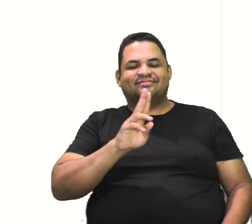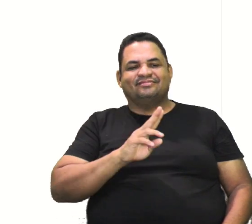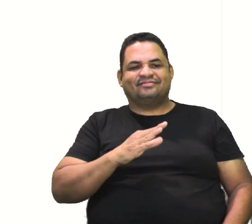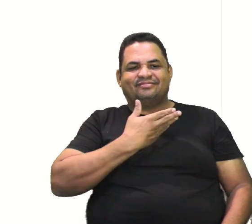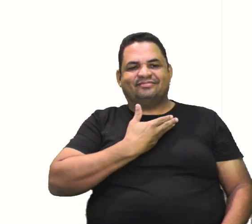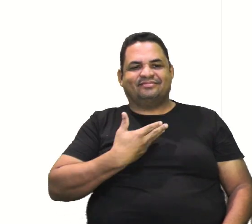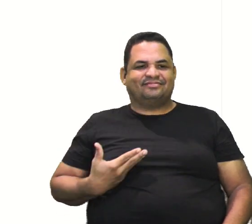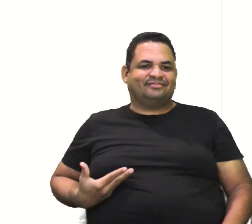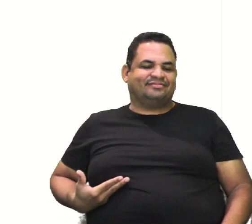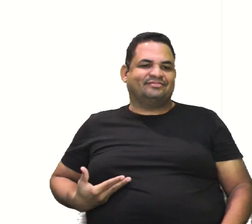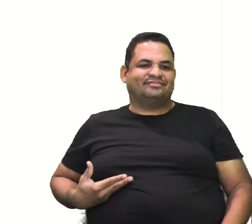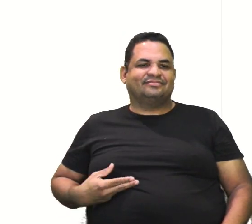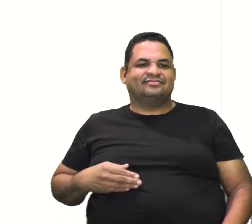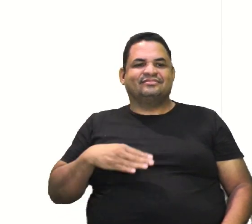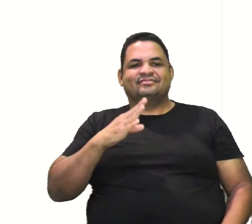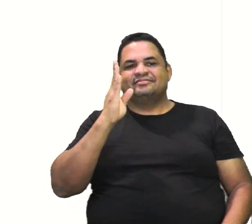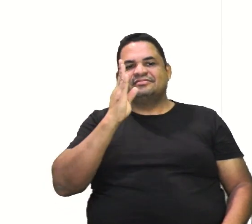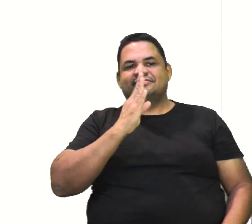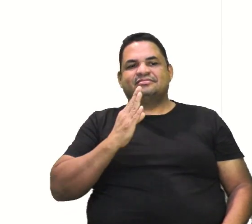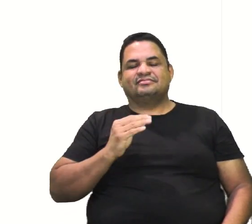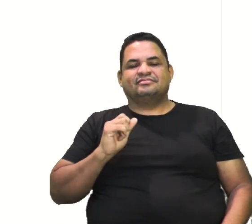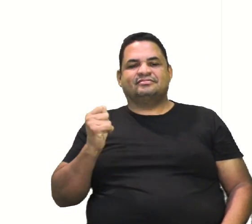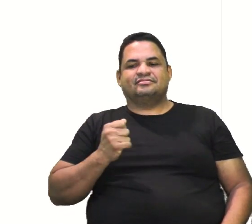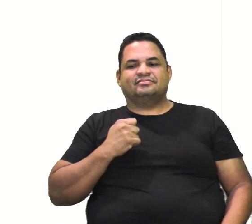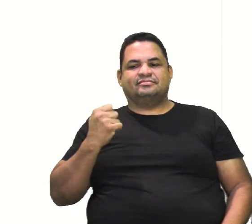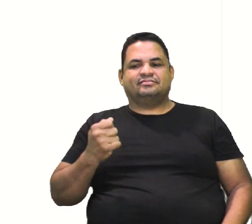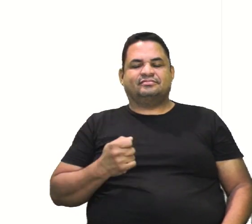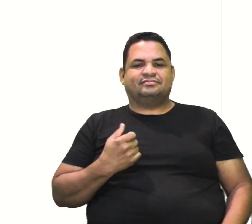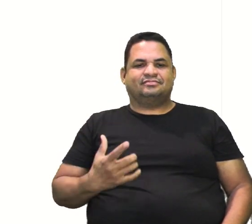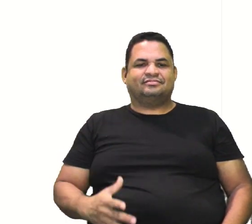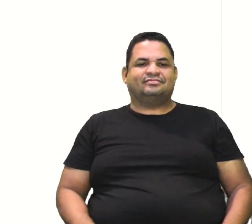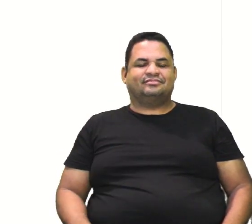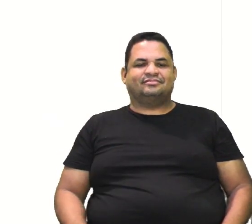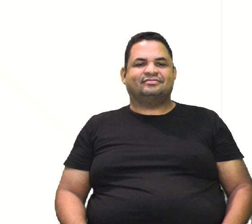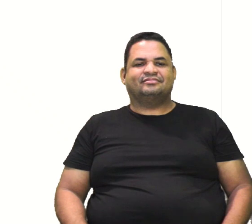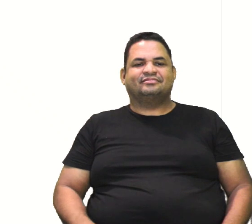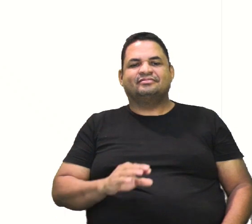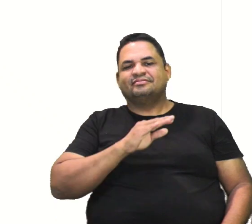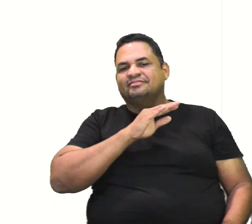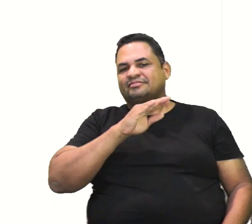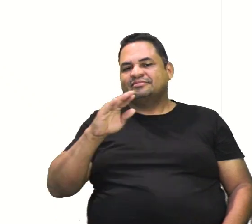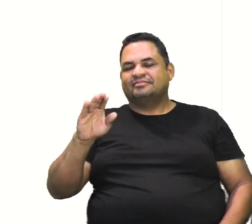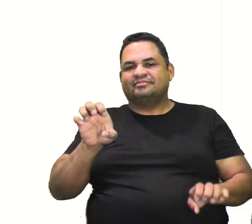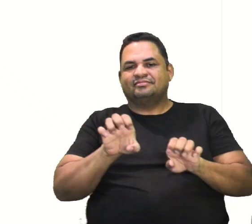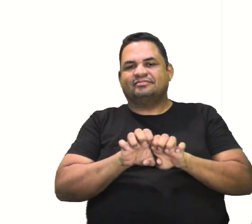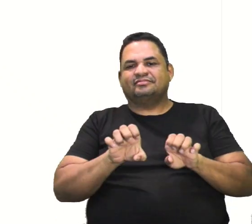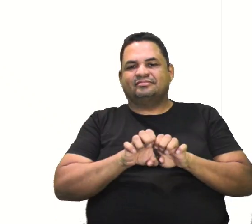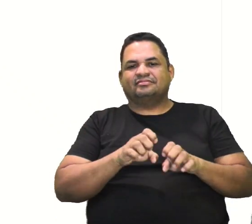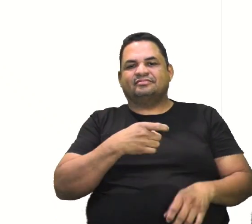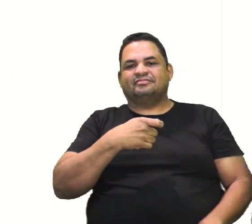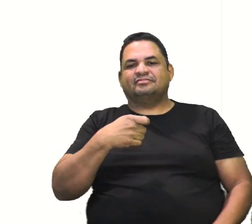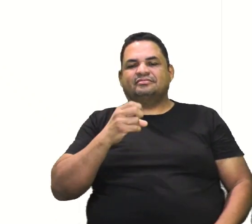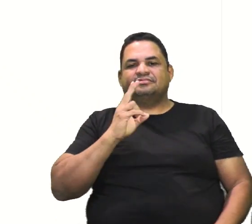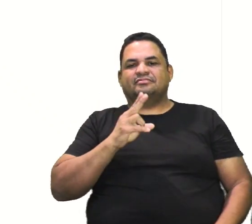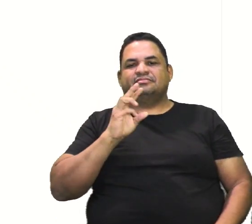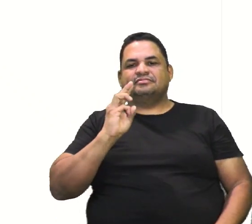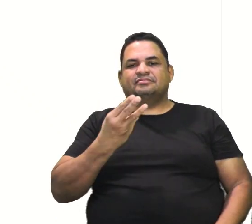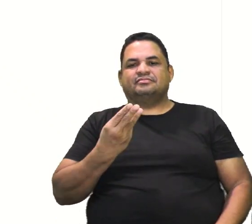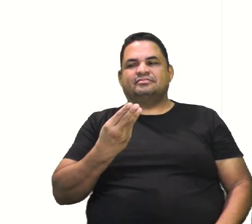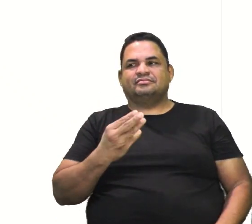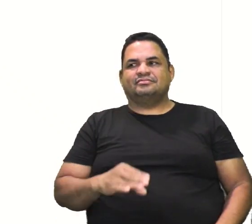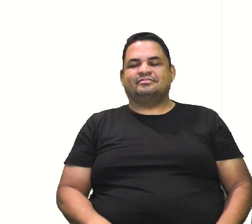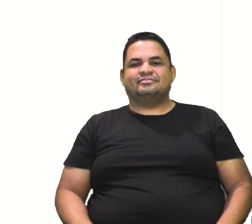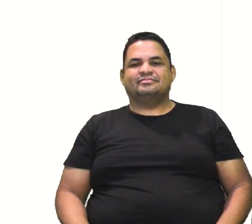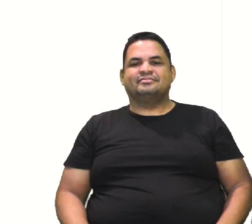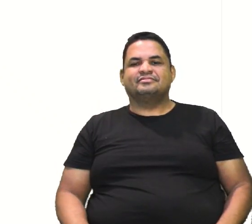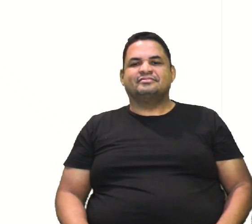Universidade Federal do Rio Grande do Sul, eu não tenho nada a ver com isso. A reta R de equação x igual a 3, ai